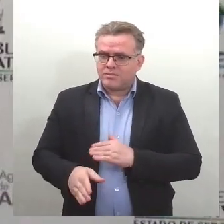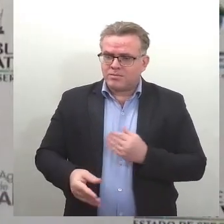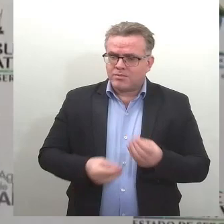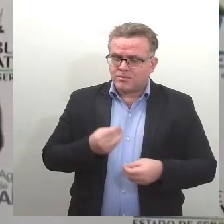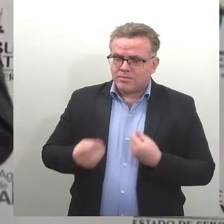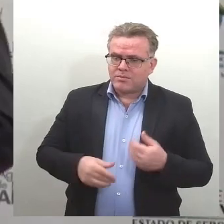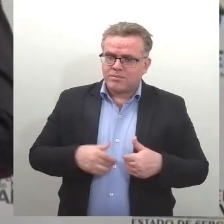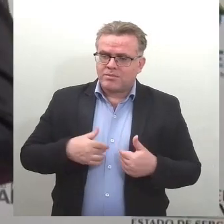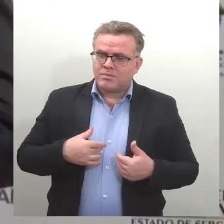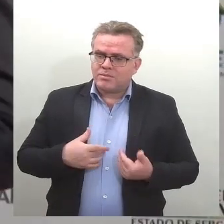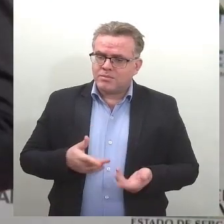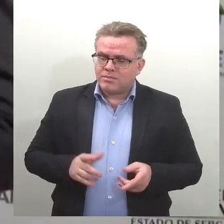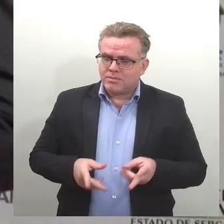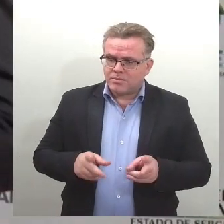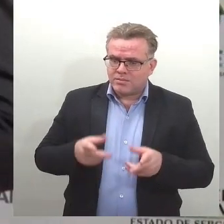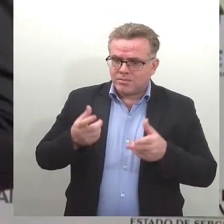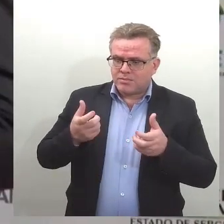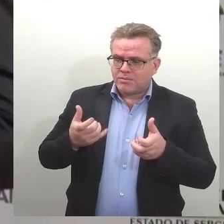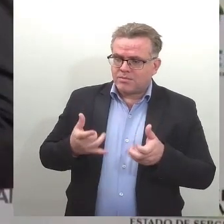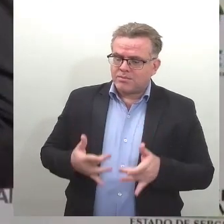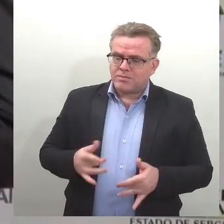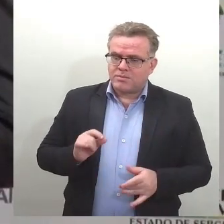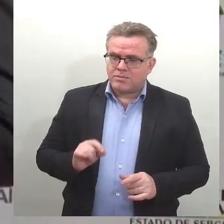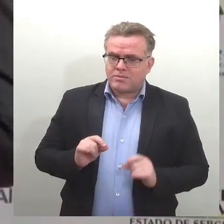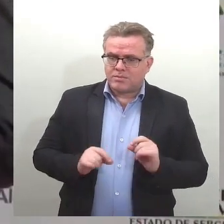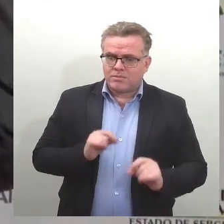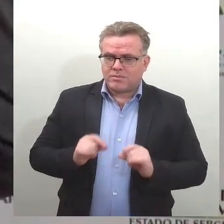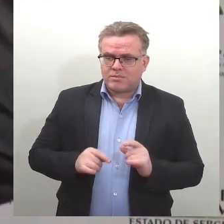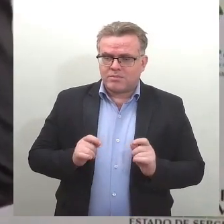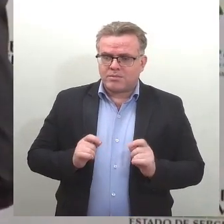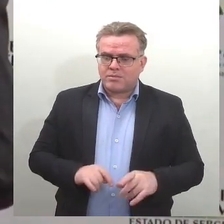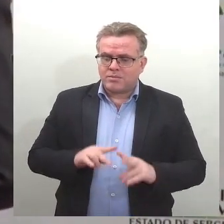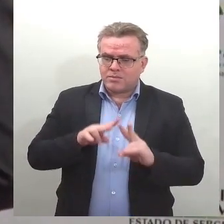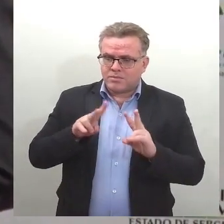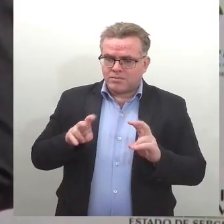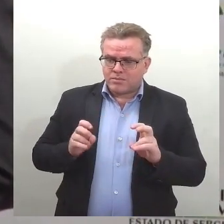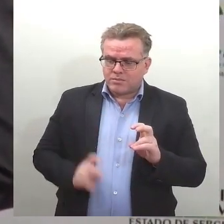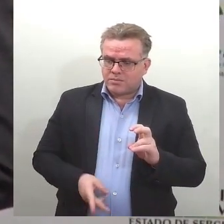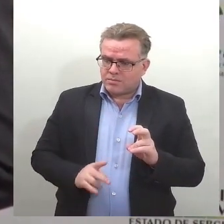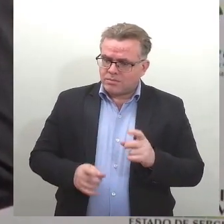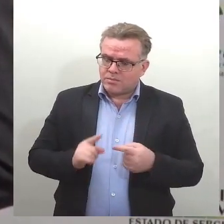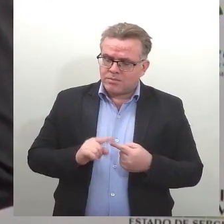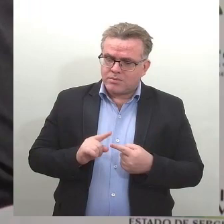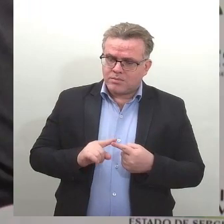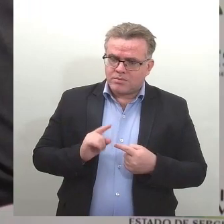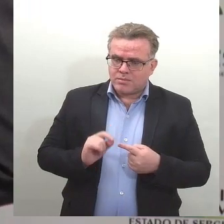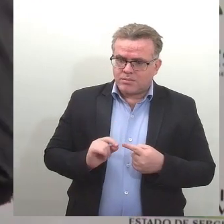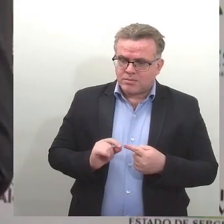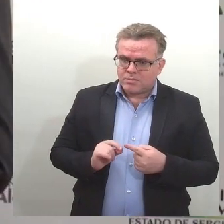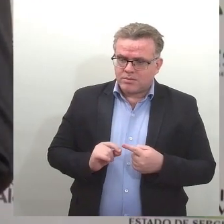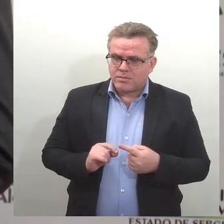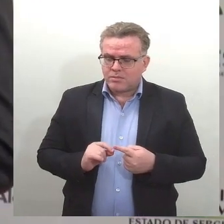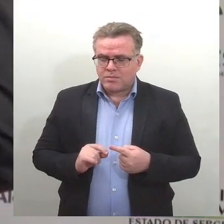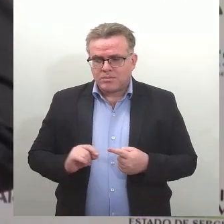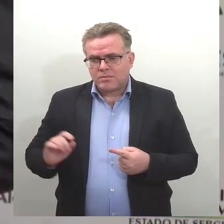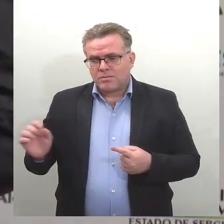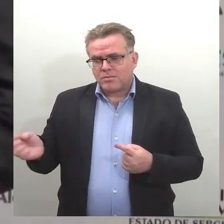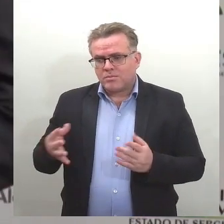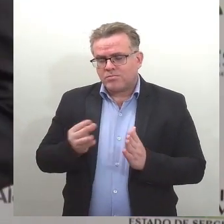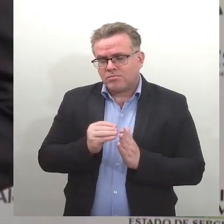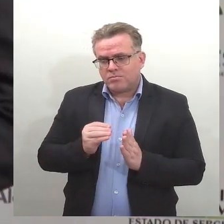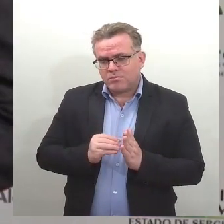hoje, né, no pequeno expediente, sobre alguns assuntos, entre eles sobre a paralisação dos professores da Barra, né? E aí